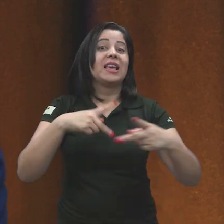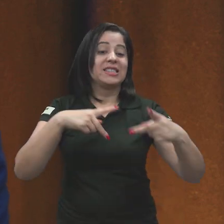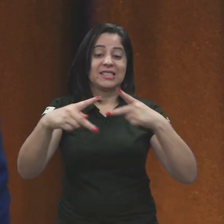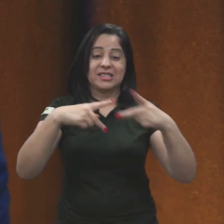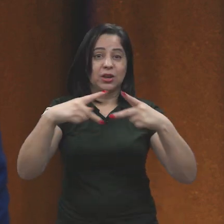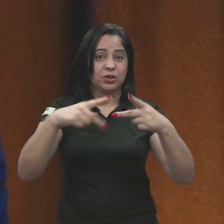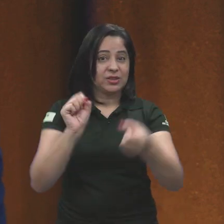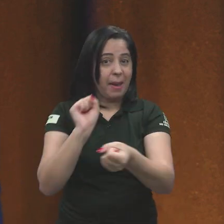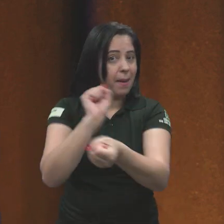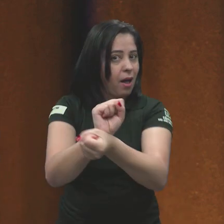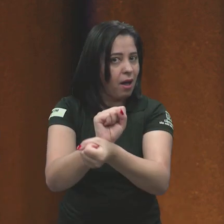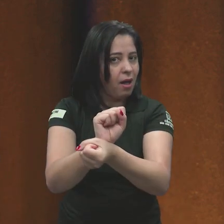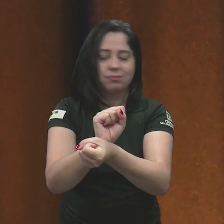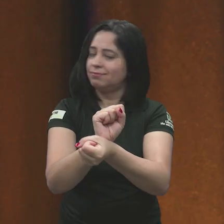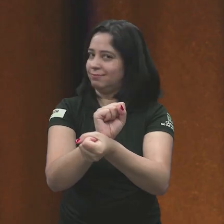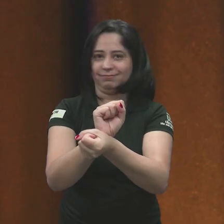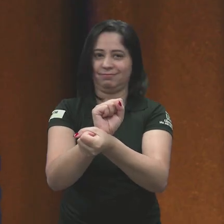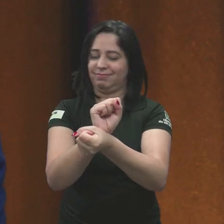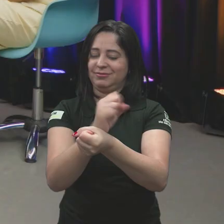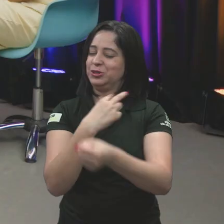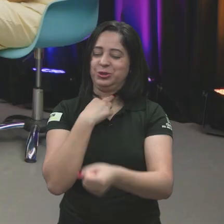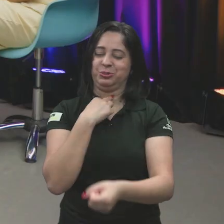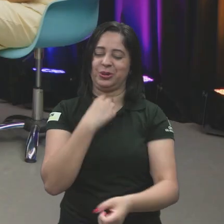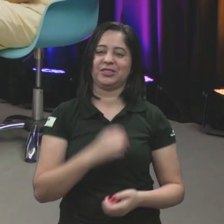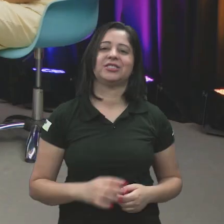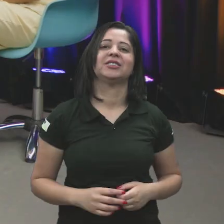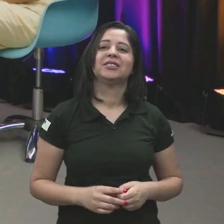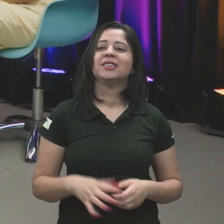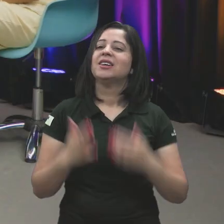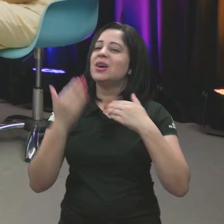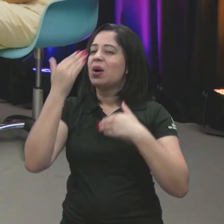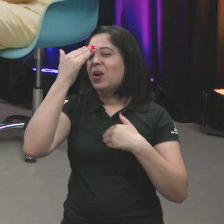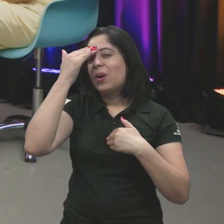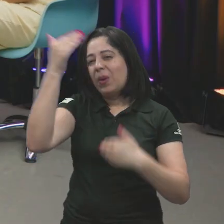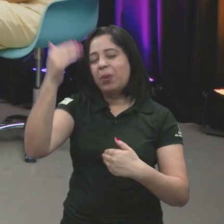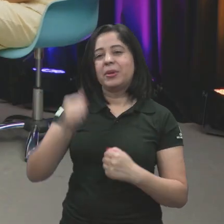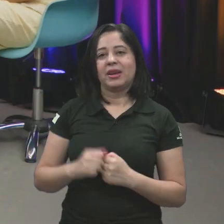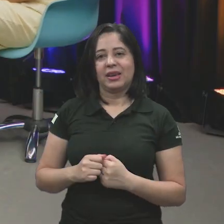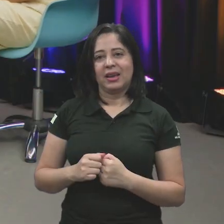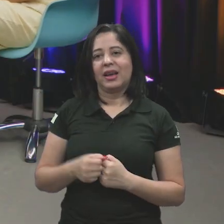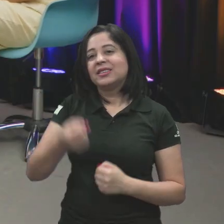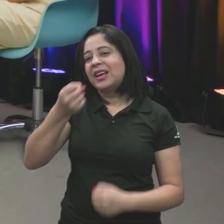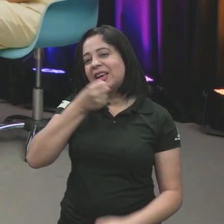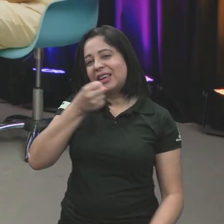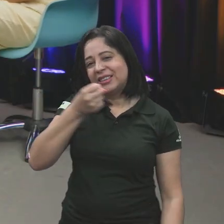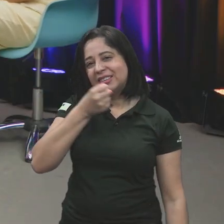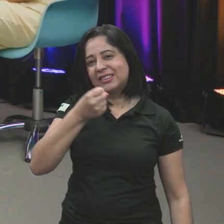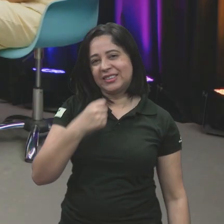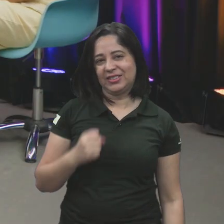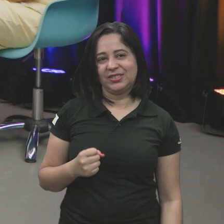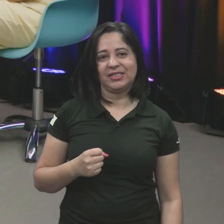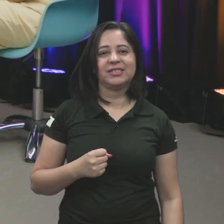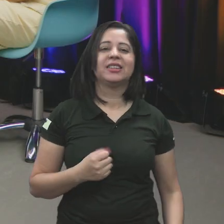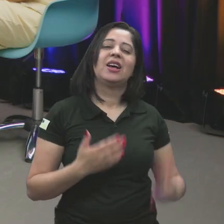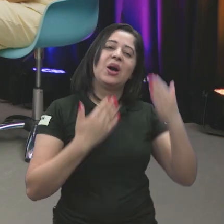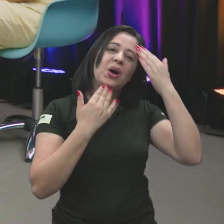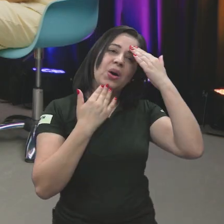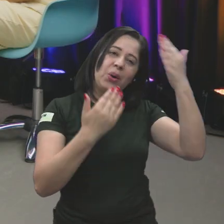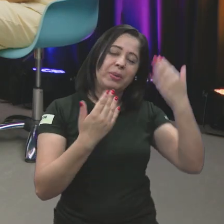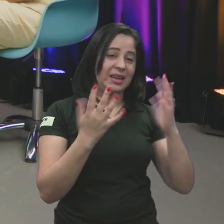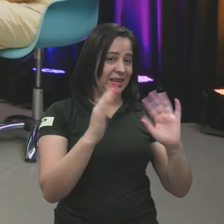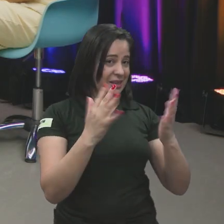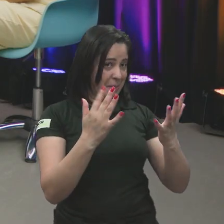em frente, porque São José não pode parar. Sena, muito obrigada pela sua participação aqui no Inspiração. Que seja o primeiro de